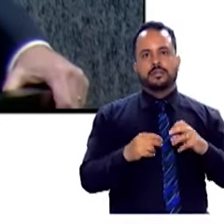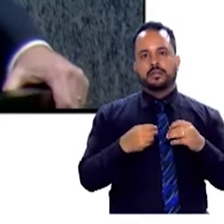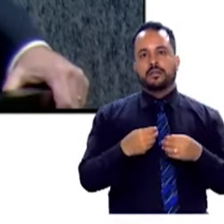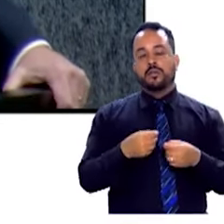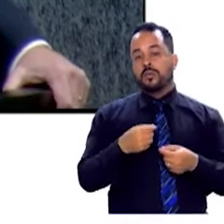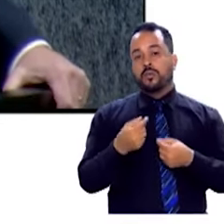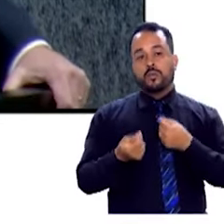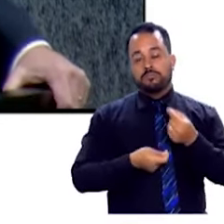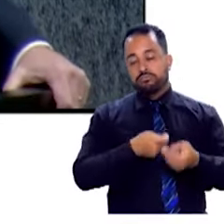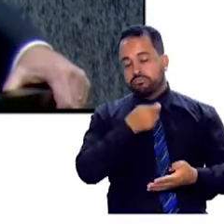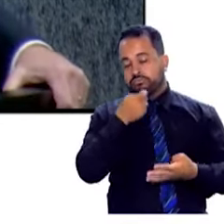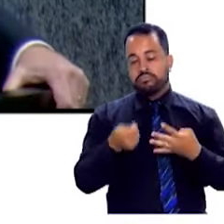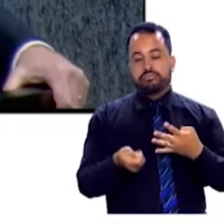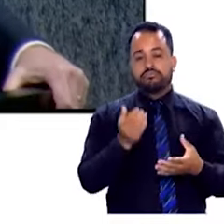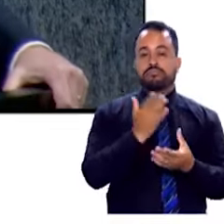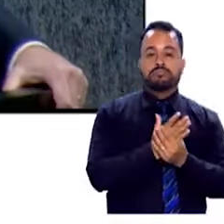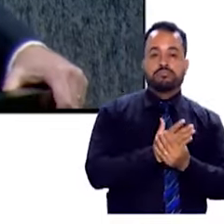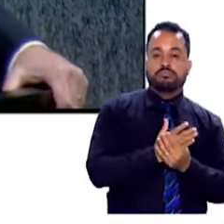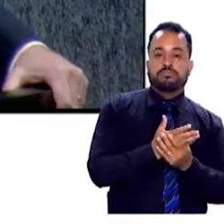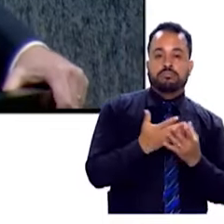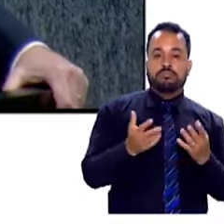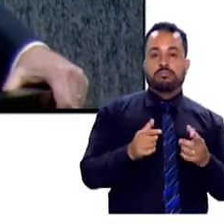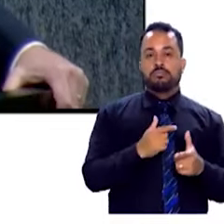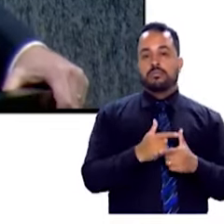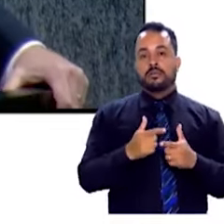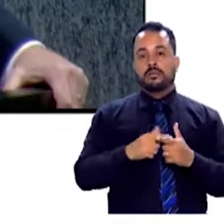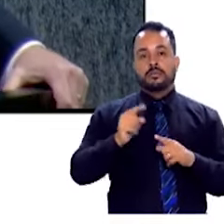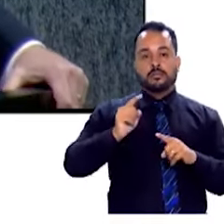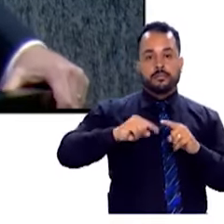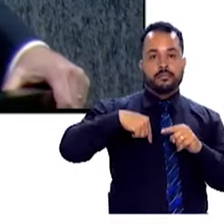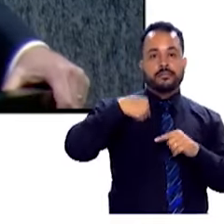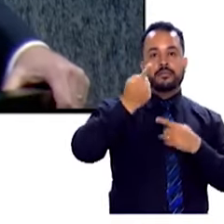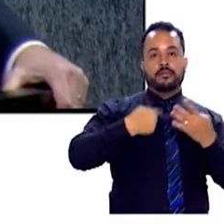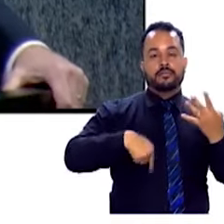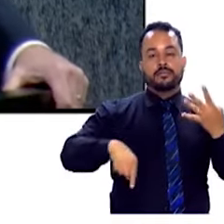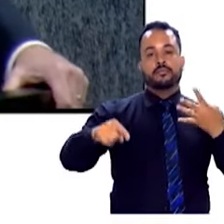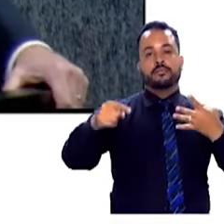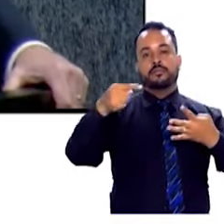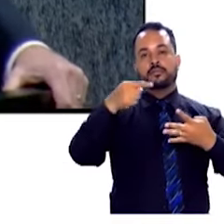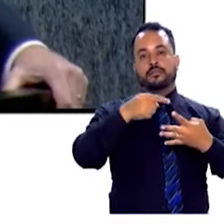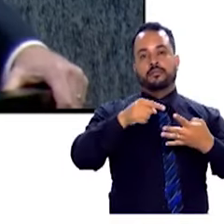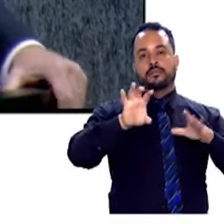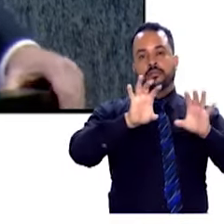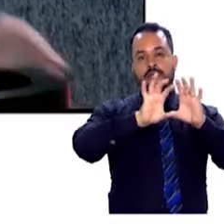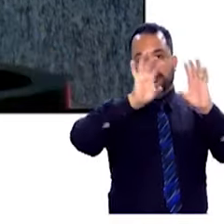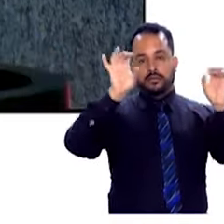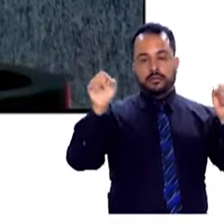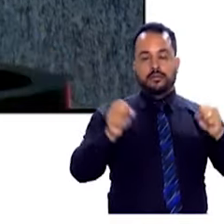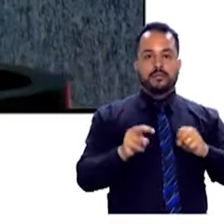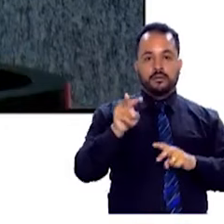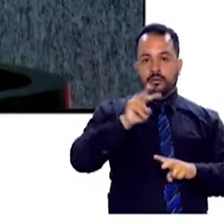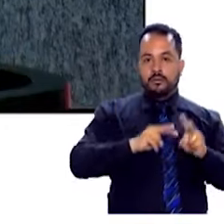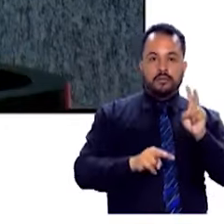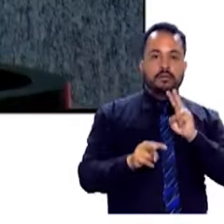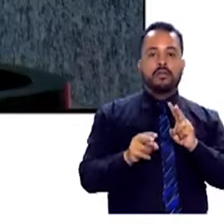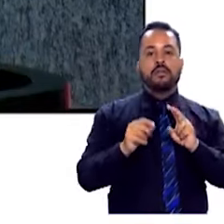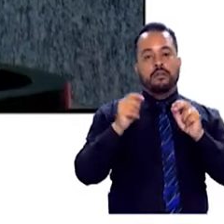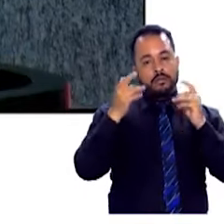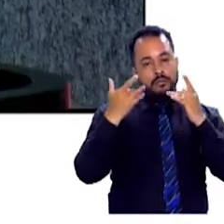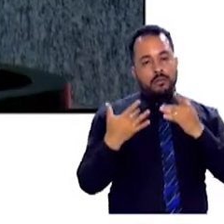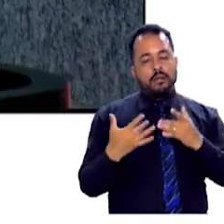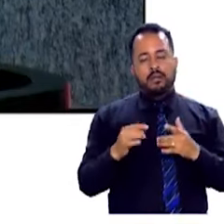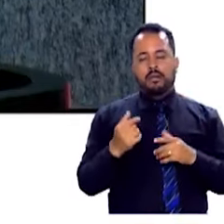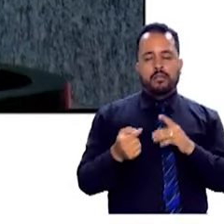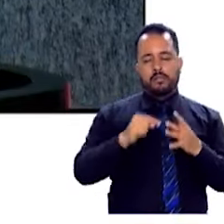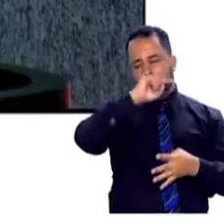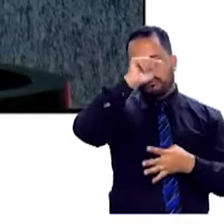esse o que tipo de caso é um problema da próximo tribunal da próxima corte é o próximo tribunal que vai olhar para trás e dizer ó o que que que que tribunal anterior quis